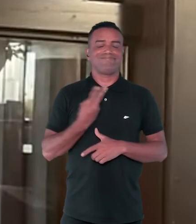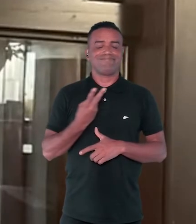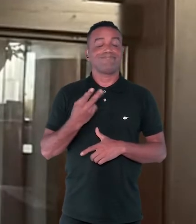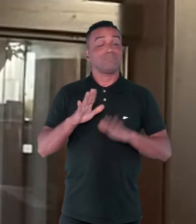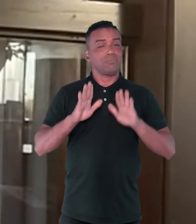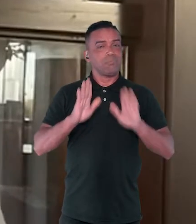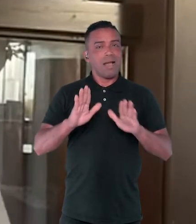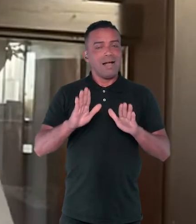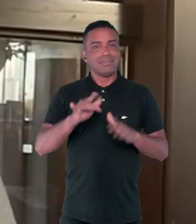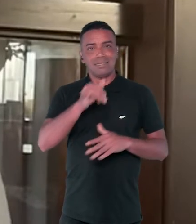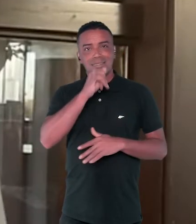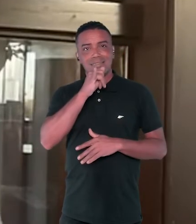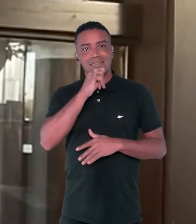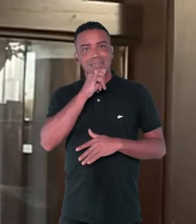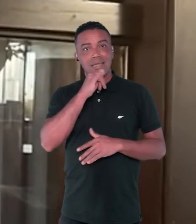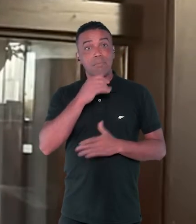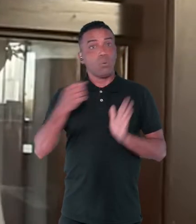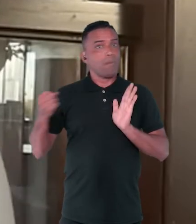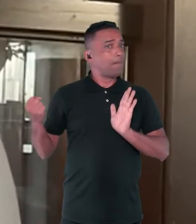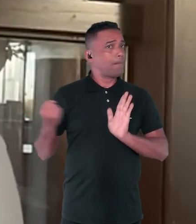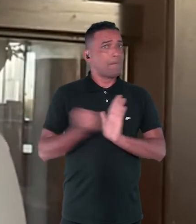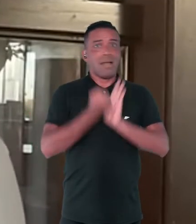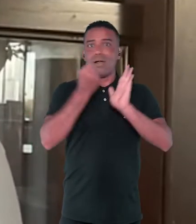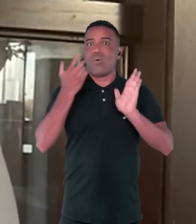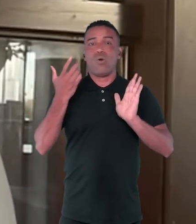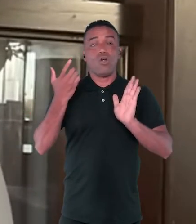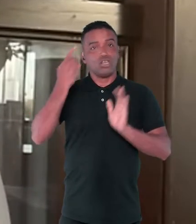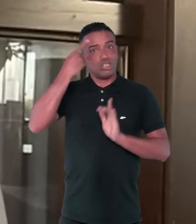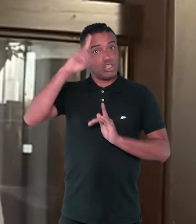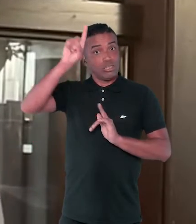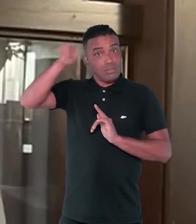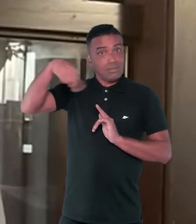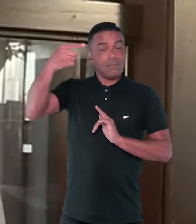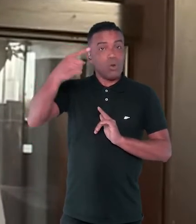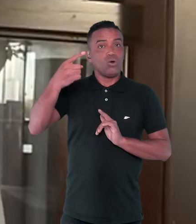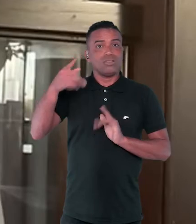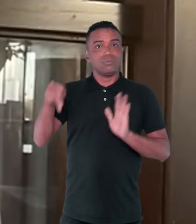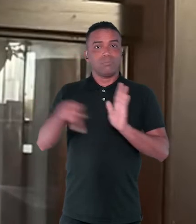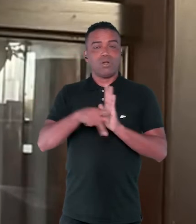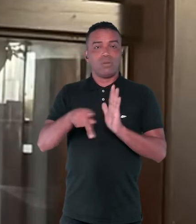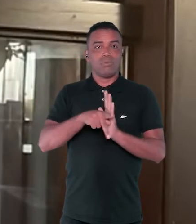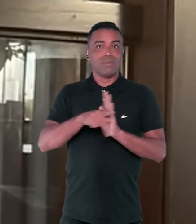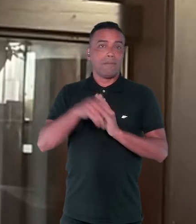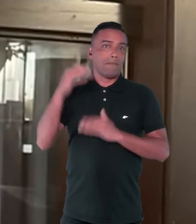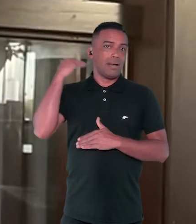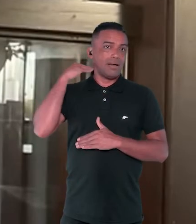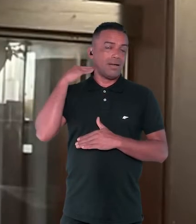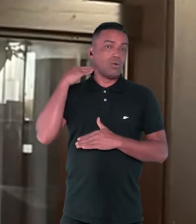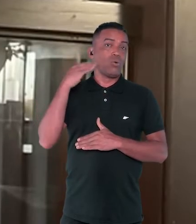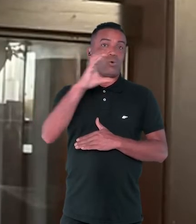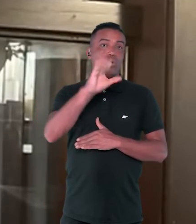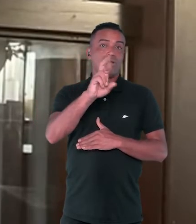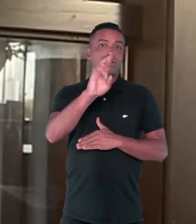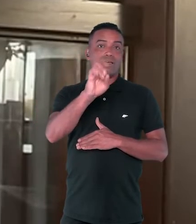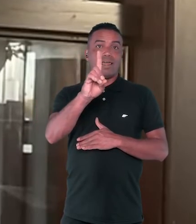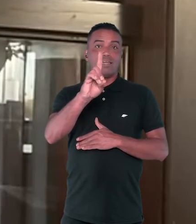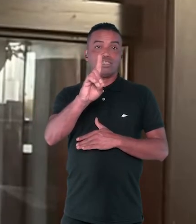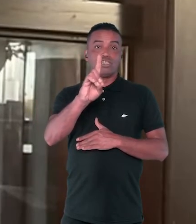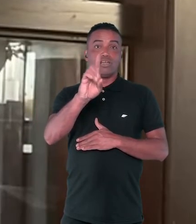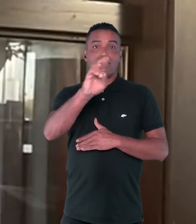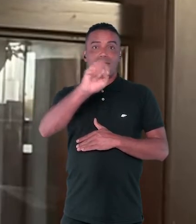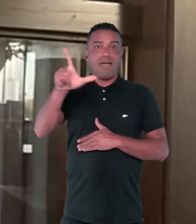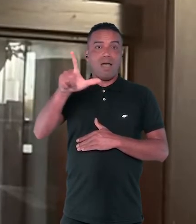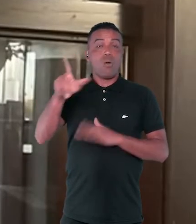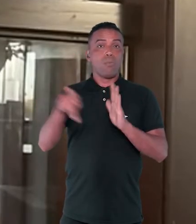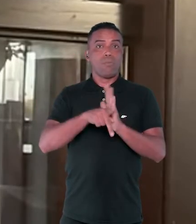para você ver, essa coisinha marcou, e dias depois teve uma aposta aqui no Banco de Crédito Real, e quem veio